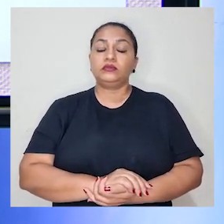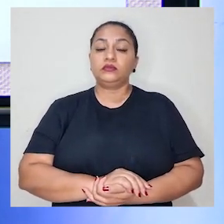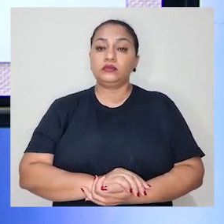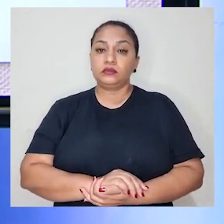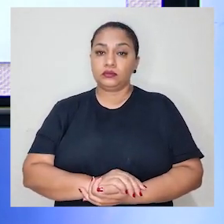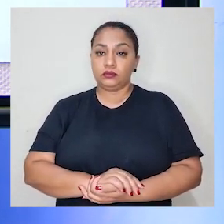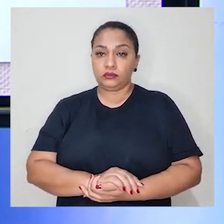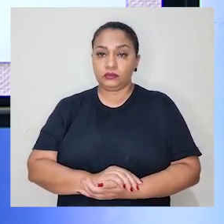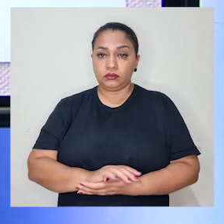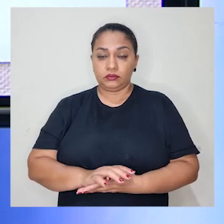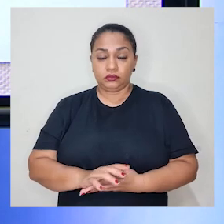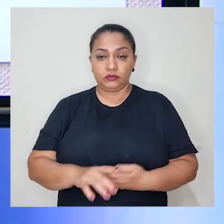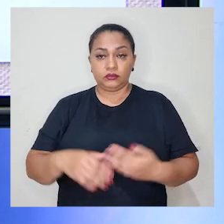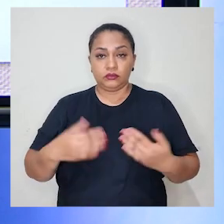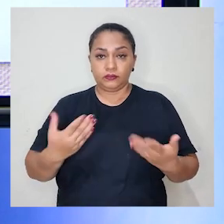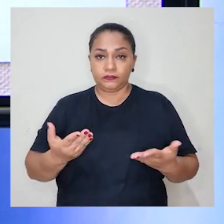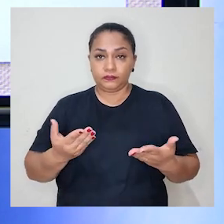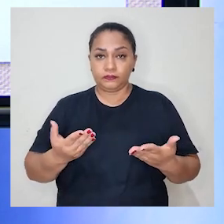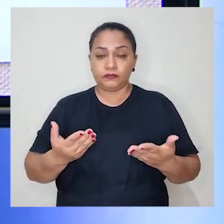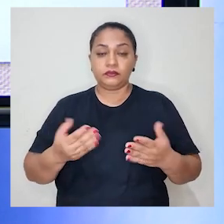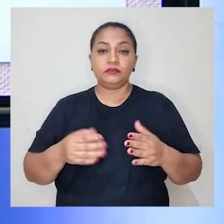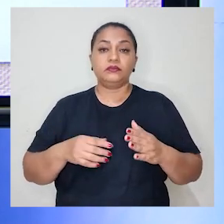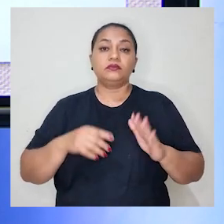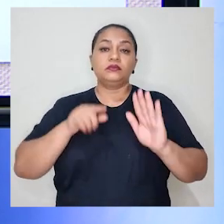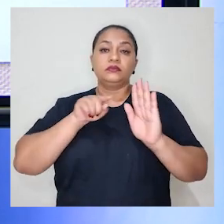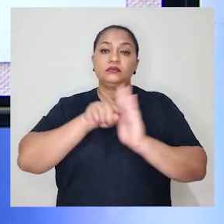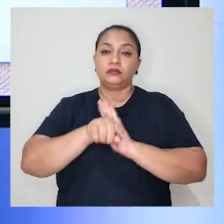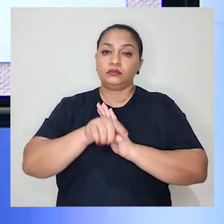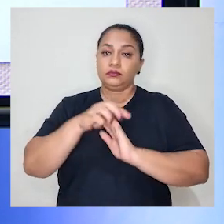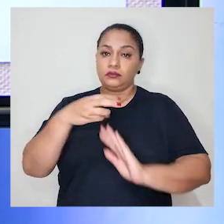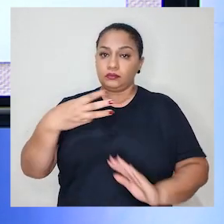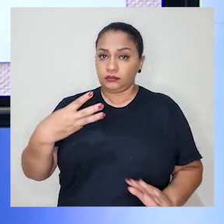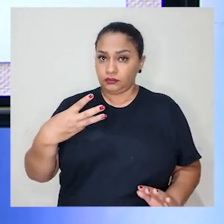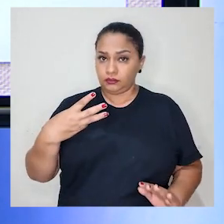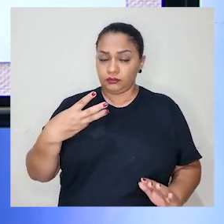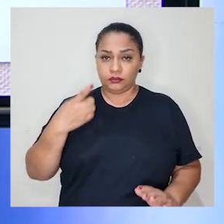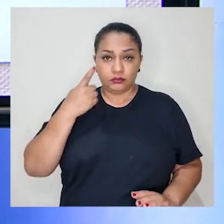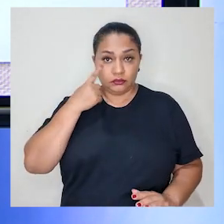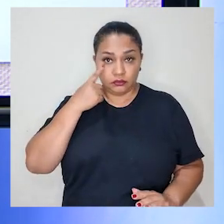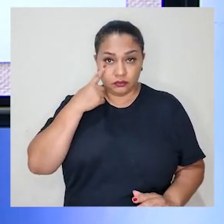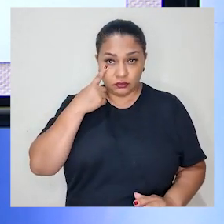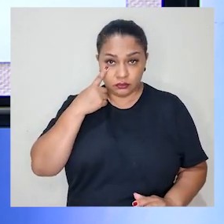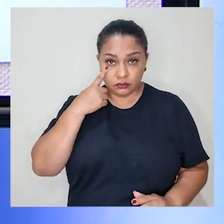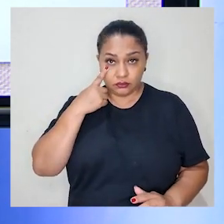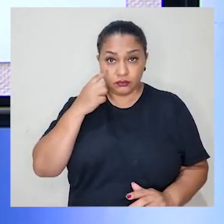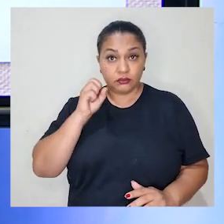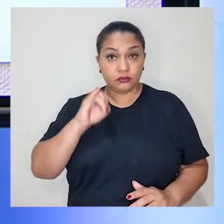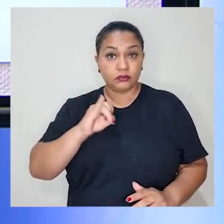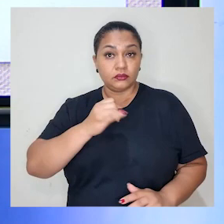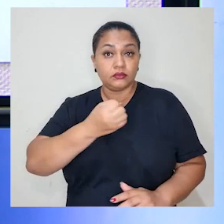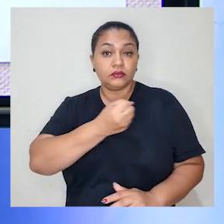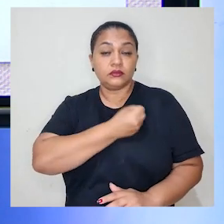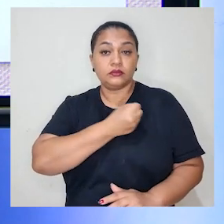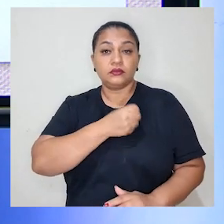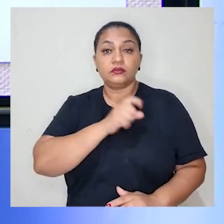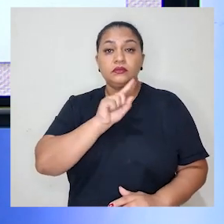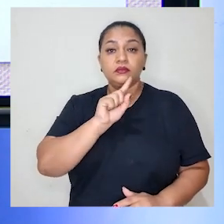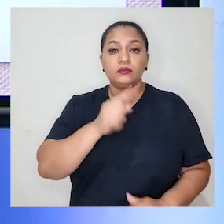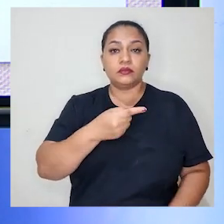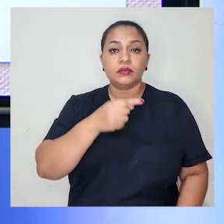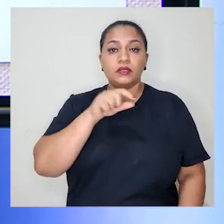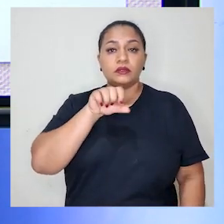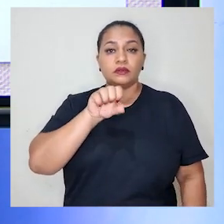2. Continuando, exercício 3. Verifique se o número 1812